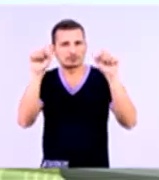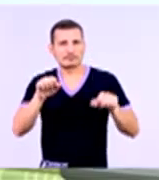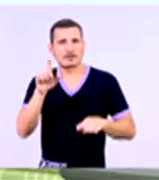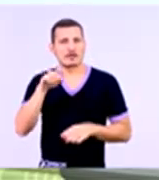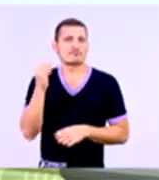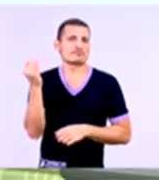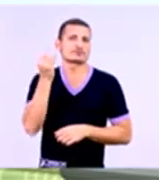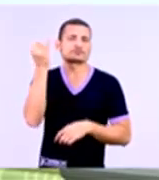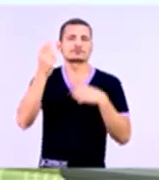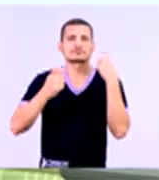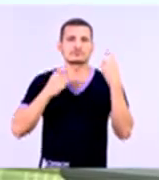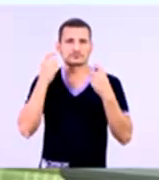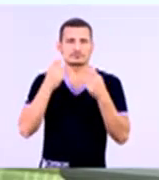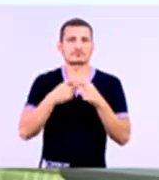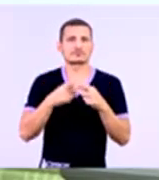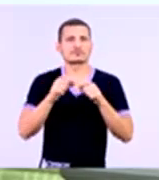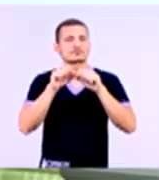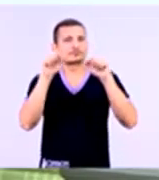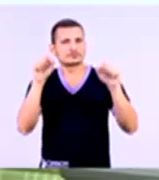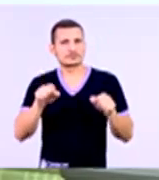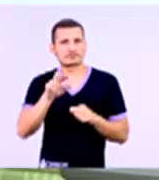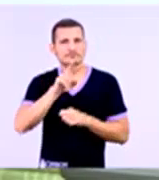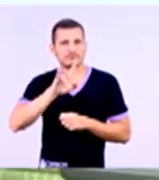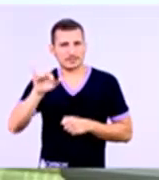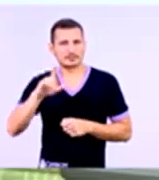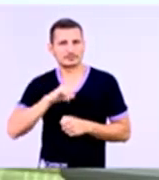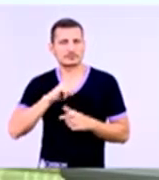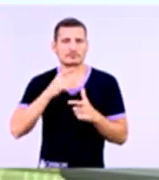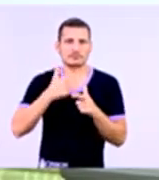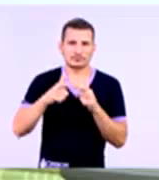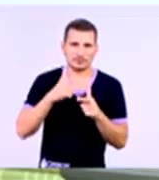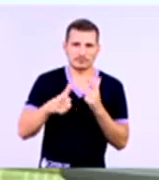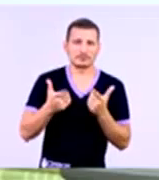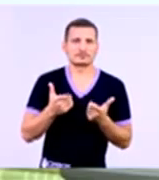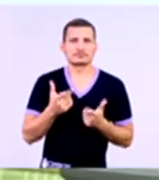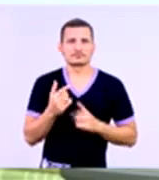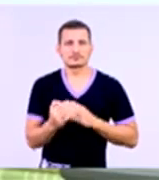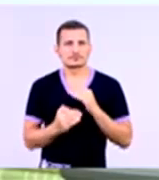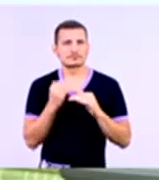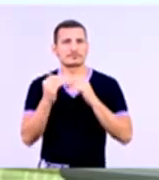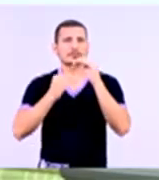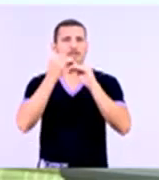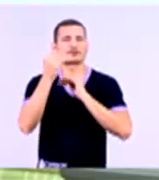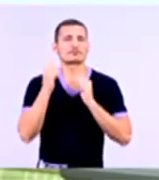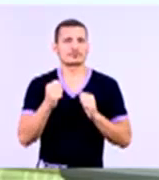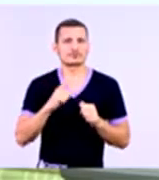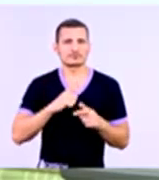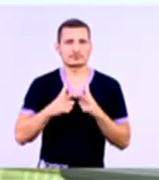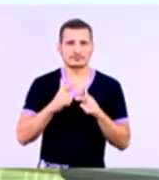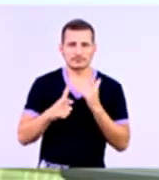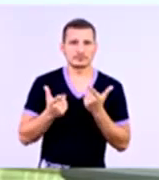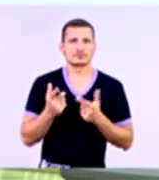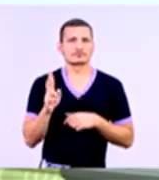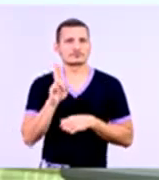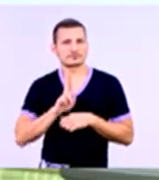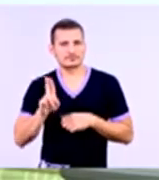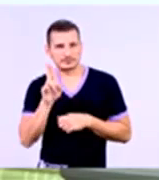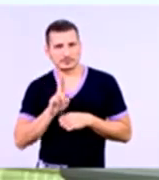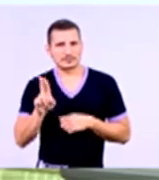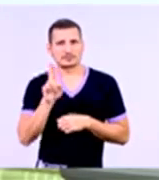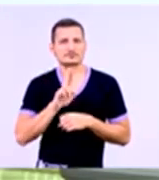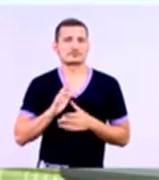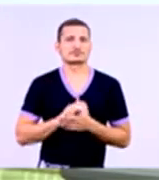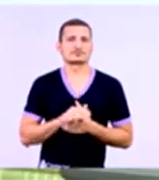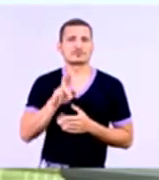preocupar, porque o sistema vai trazer problemas de desempenho, pode trazer problemas de usabilidade, de